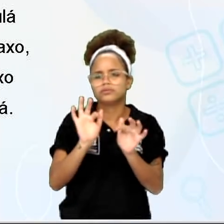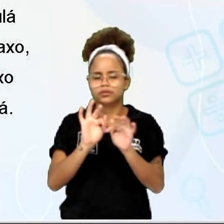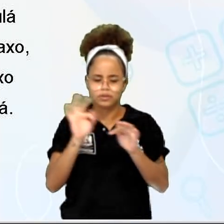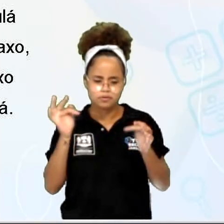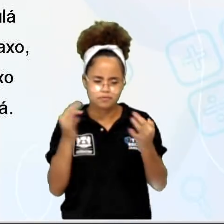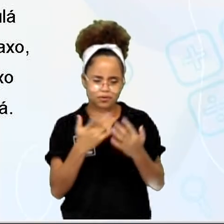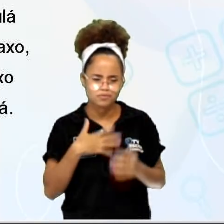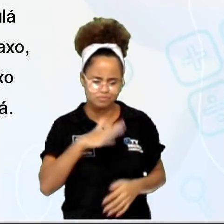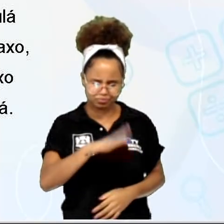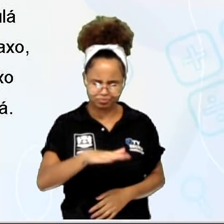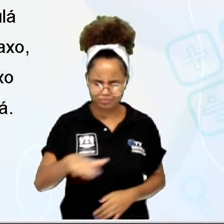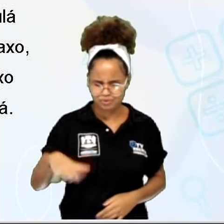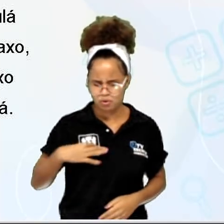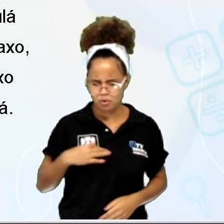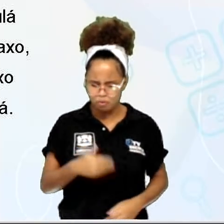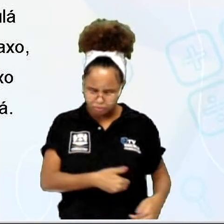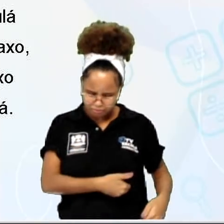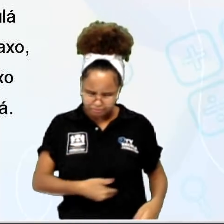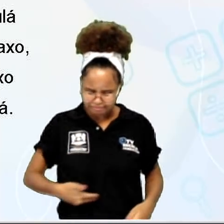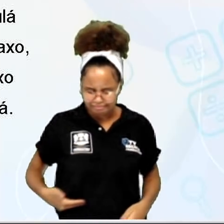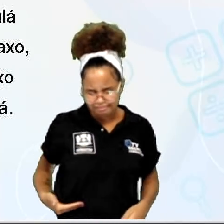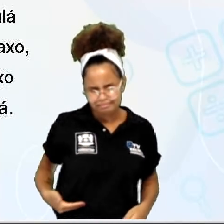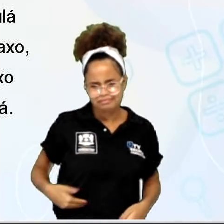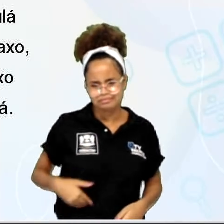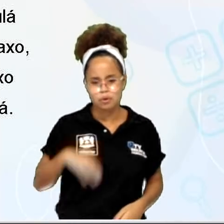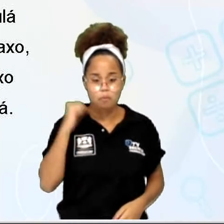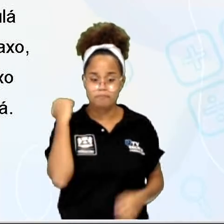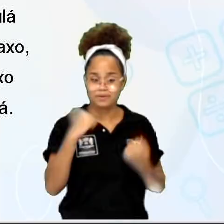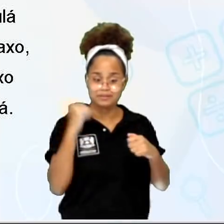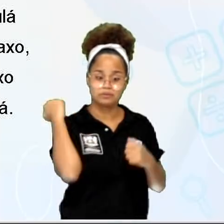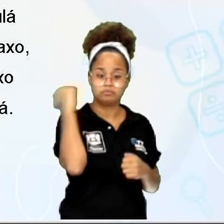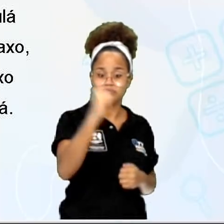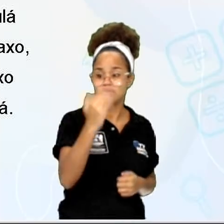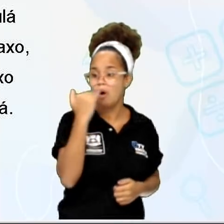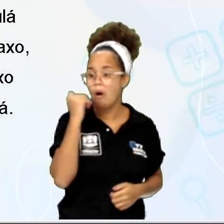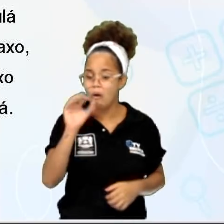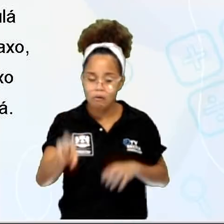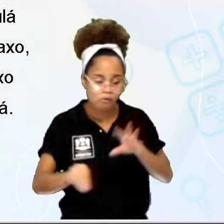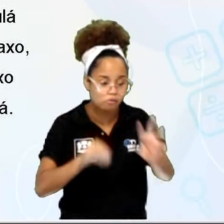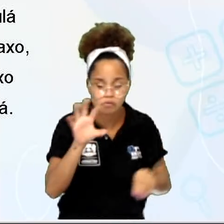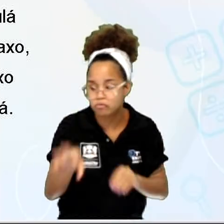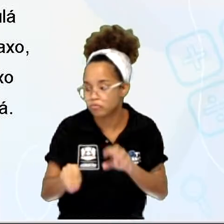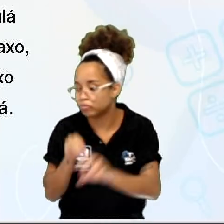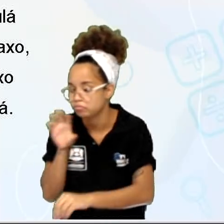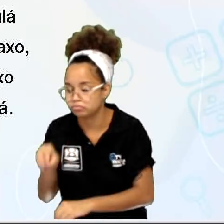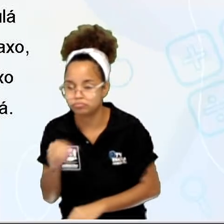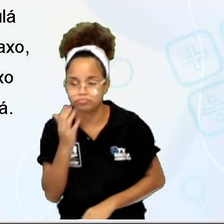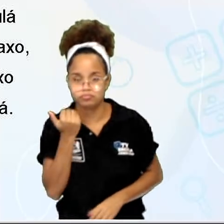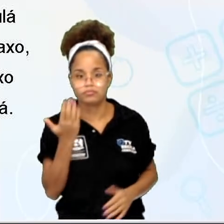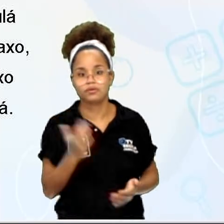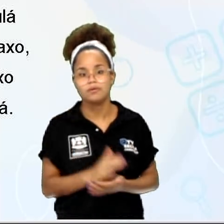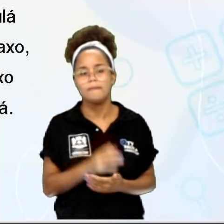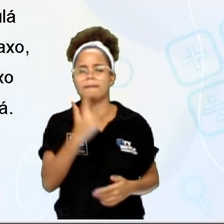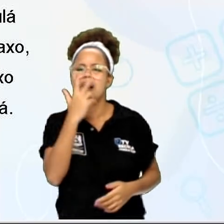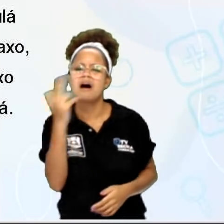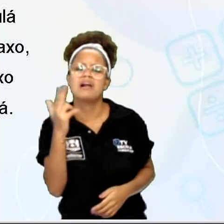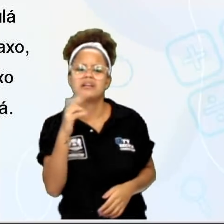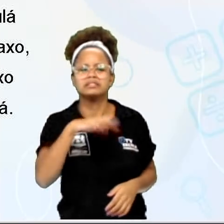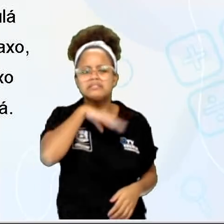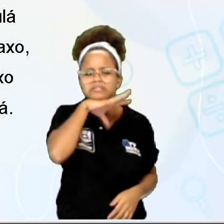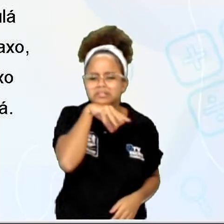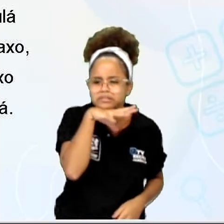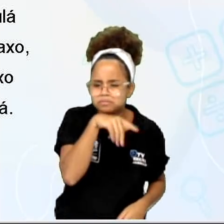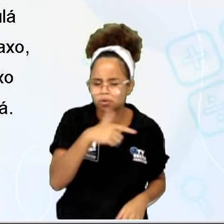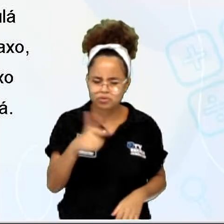doente e roto, mode caçar o que come onde os carros põem o lixo. Como se eles fossem bicho sem direito